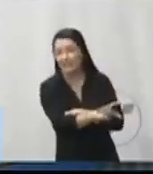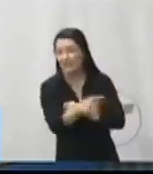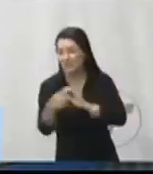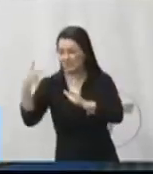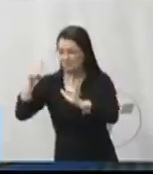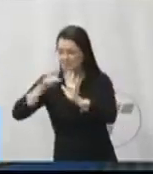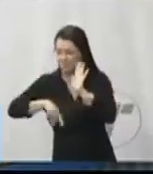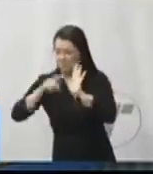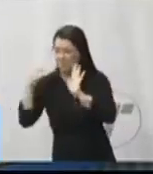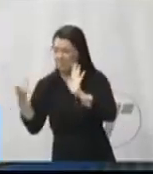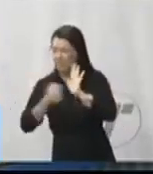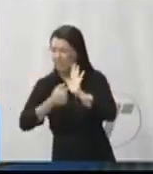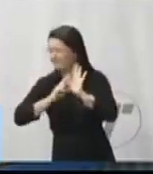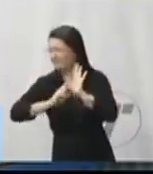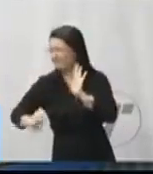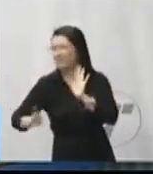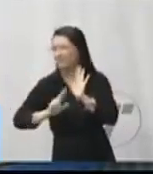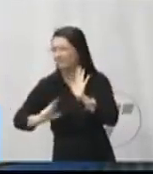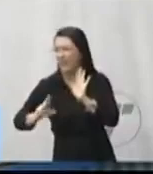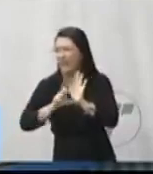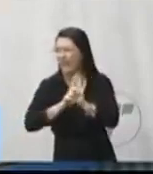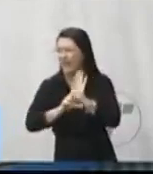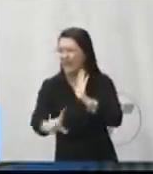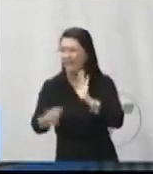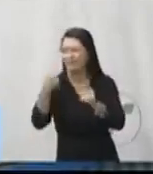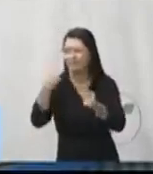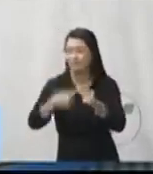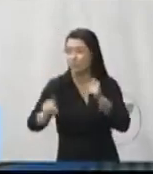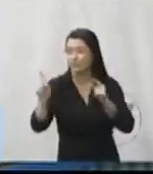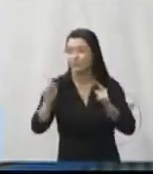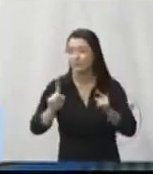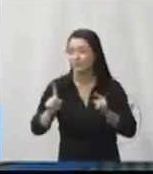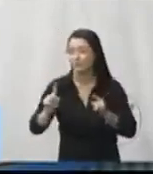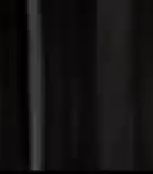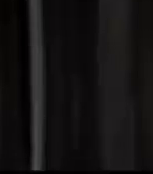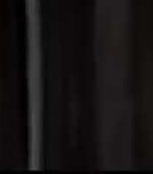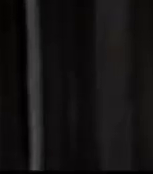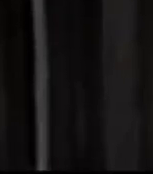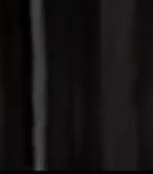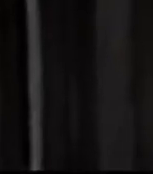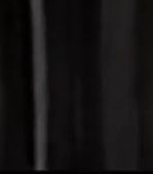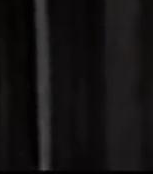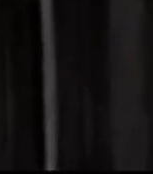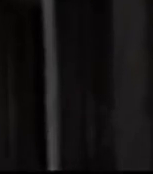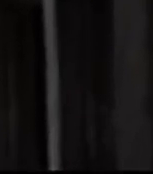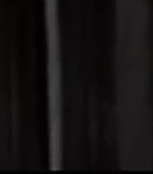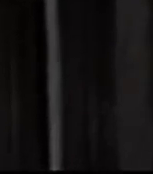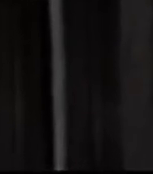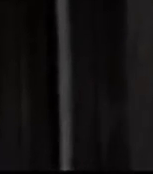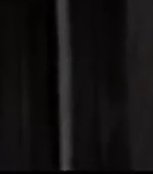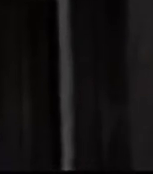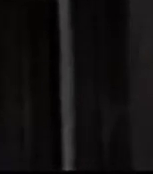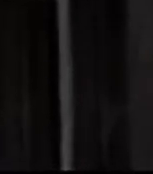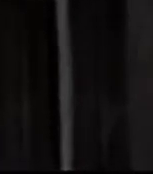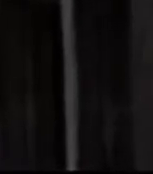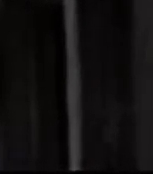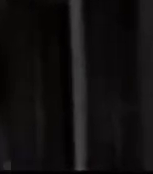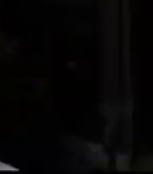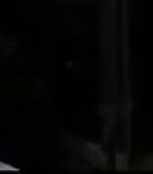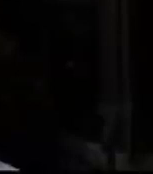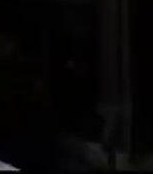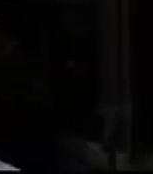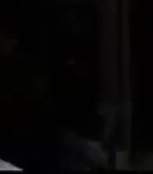juízes do Tribunal Regional Eleitoral do estado concordaram com a condenação o parlamentar se criou ao partido Liberal este ano